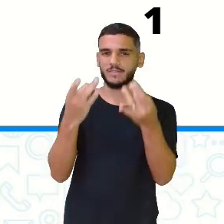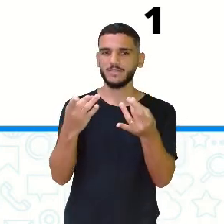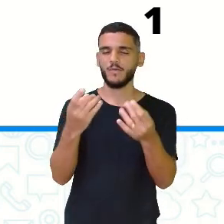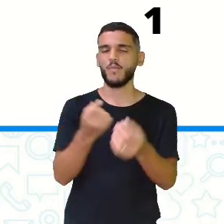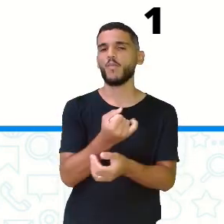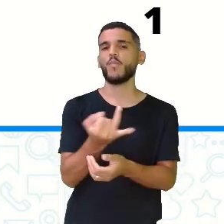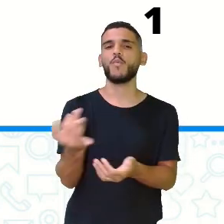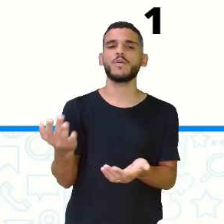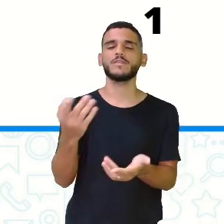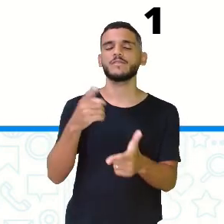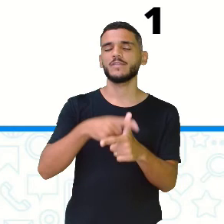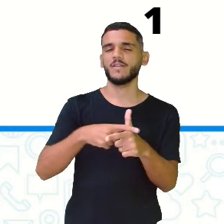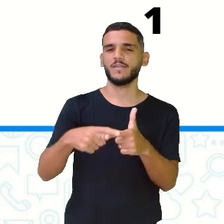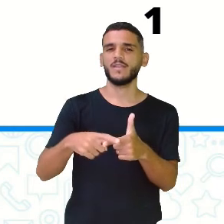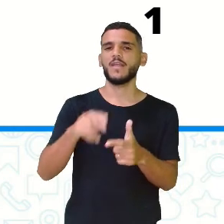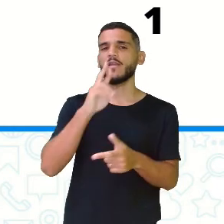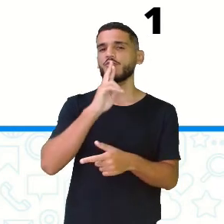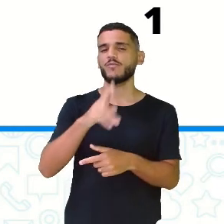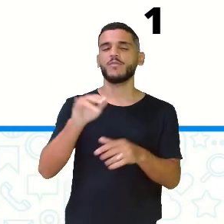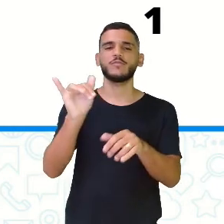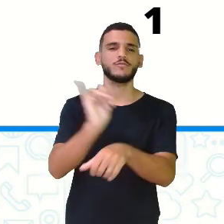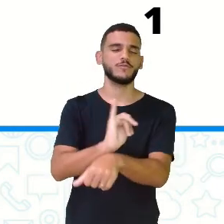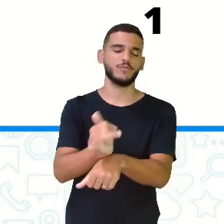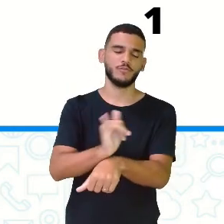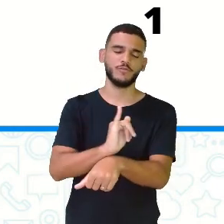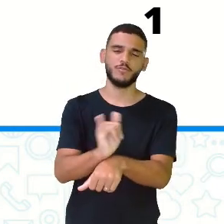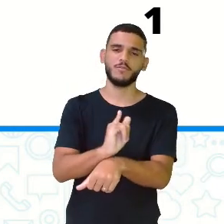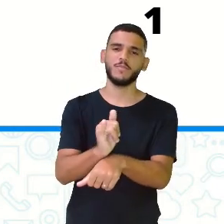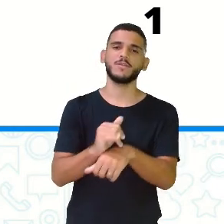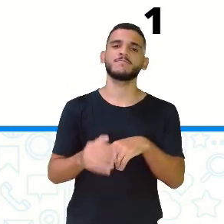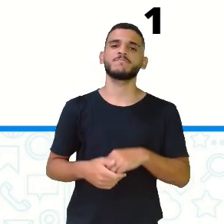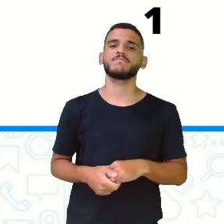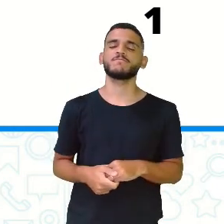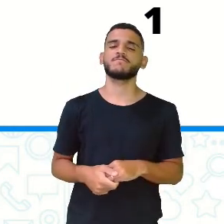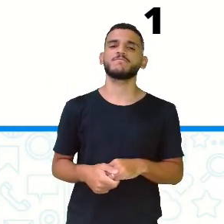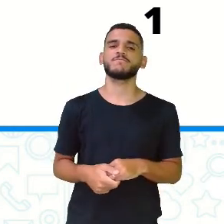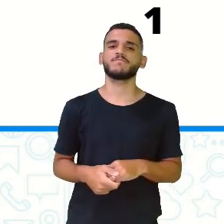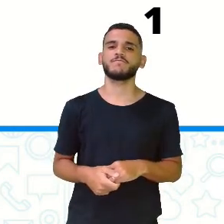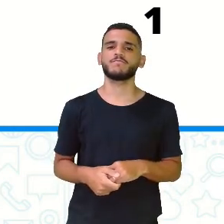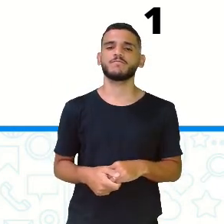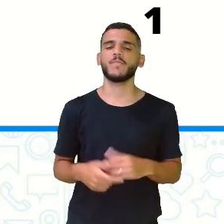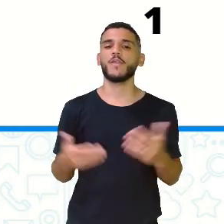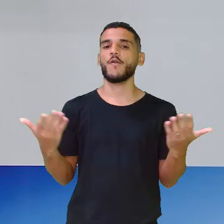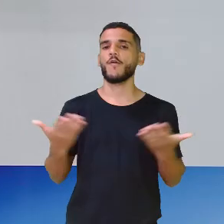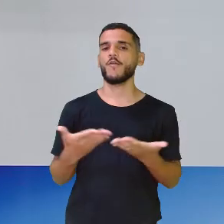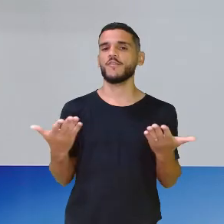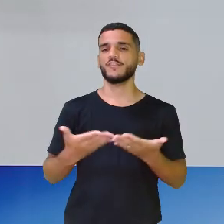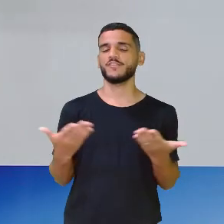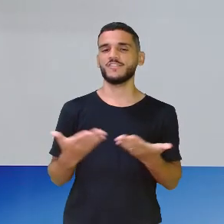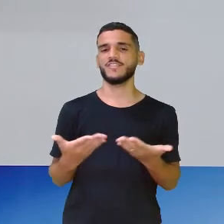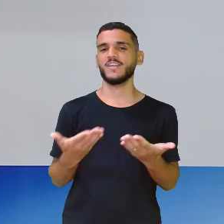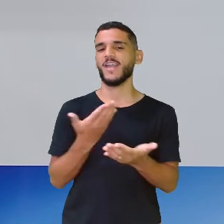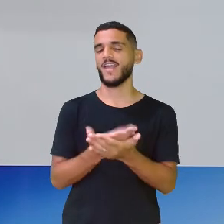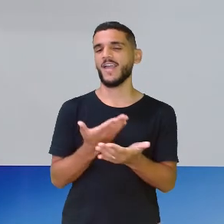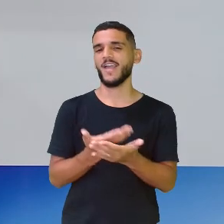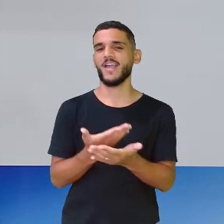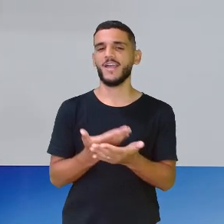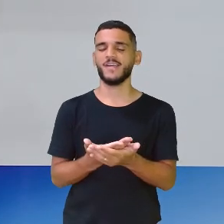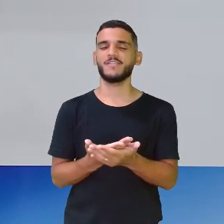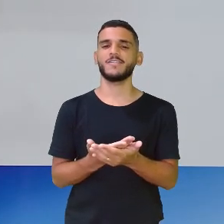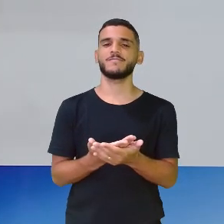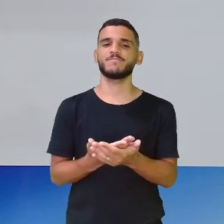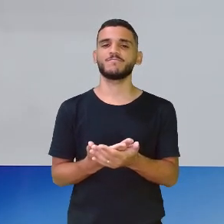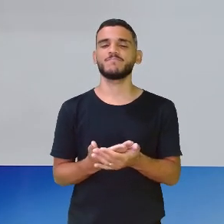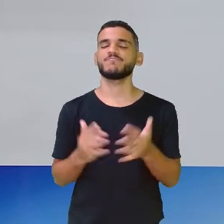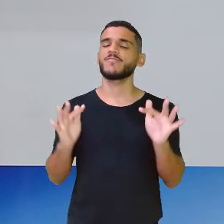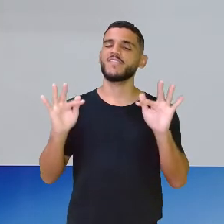seta e responde lá no YouTube que representação é essa. Por hoje, a minha aula, a nossa